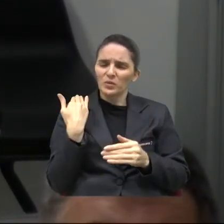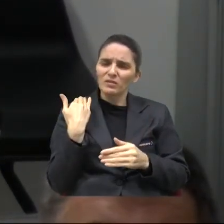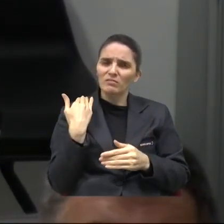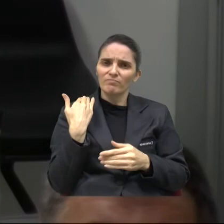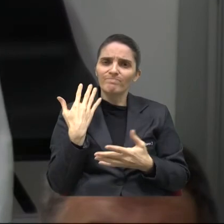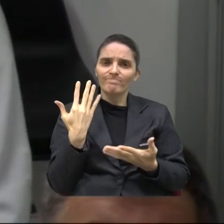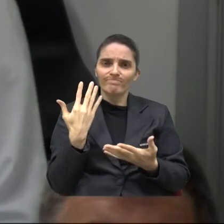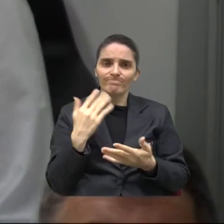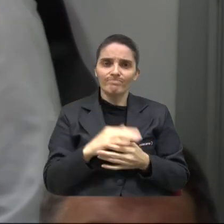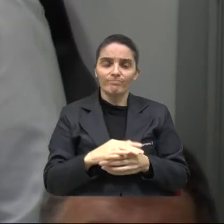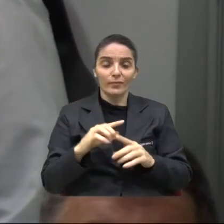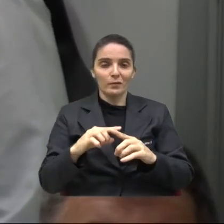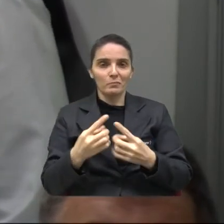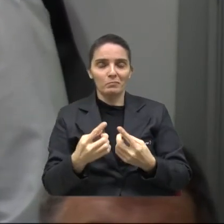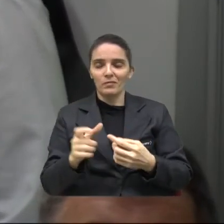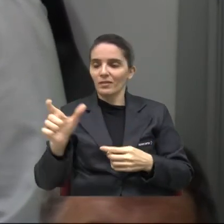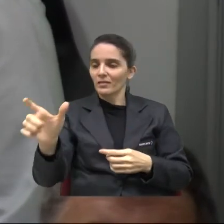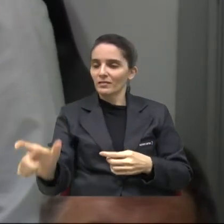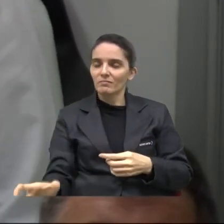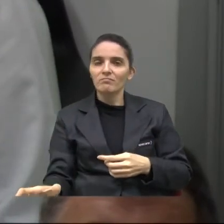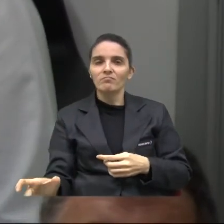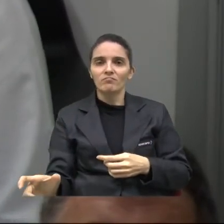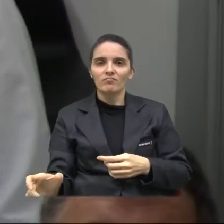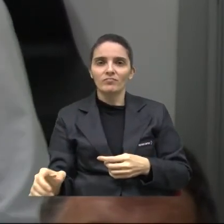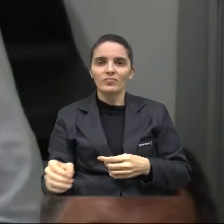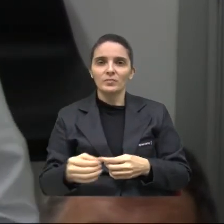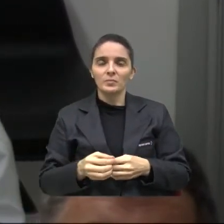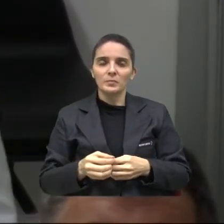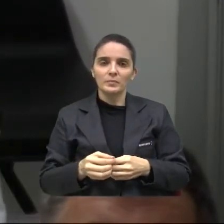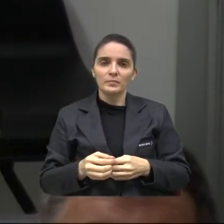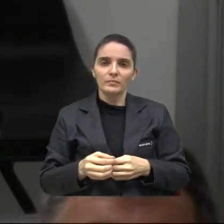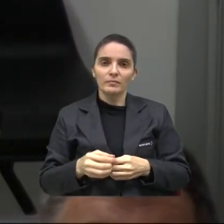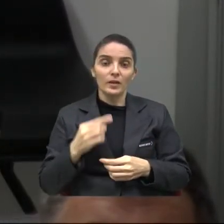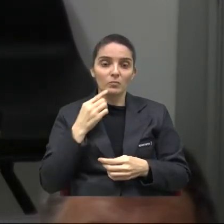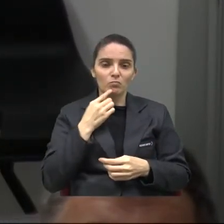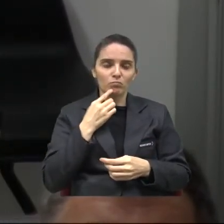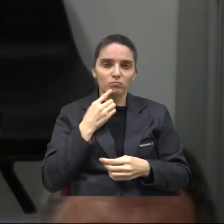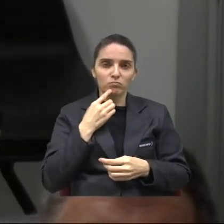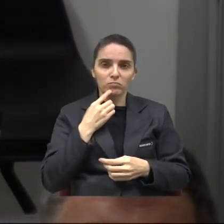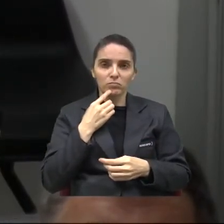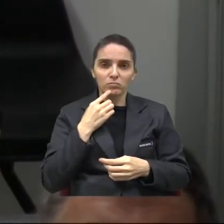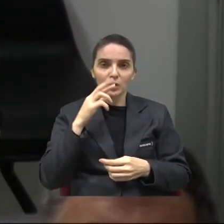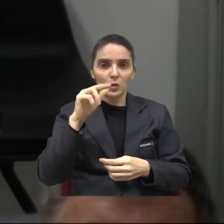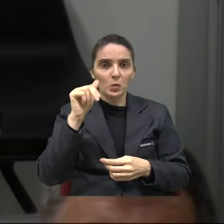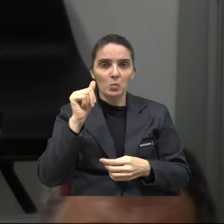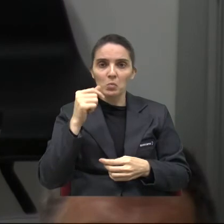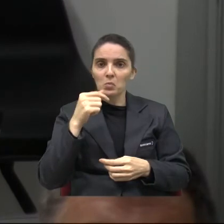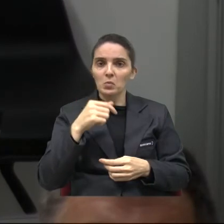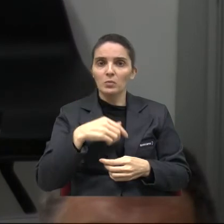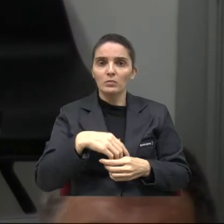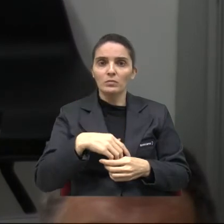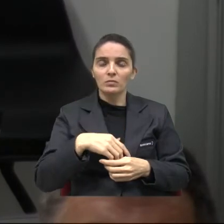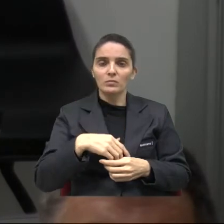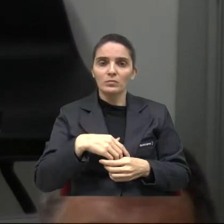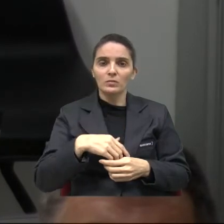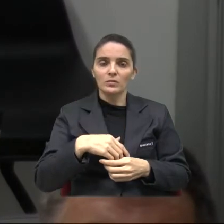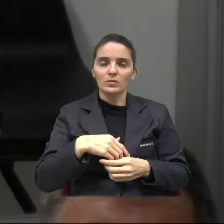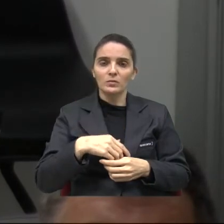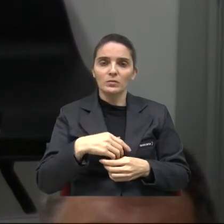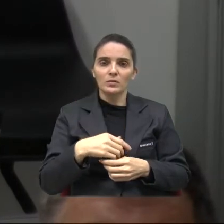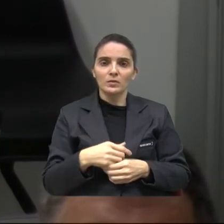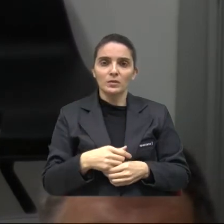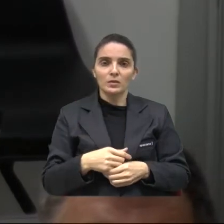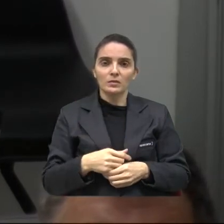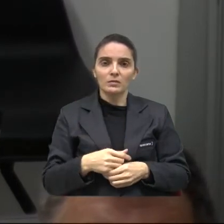Mas isso era peculiar do pastor Márcio. Eu nunca vi ele fazer um culto fúnebre sem cantar louvor.